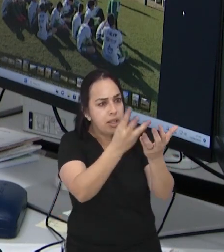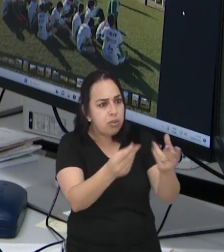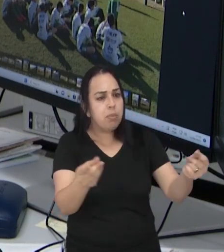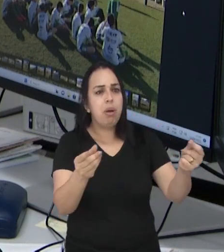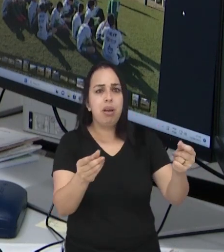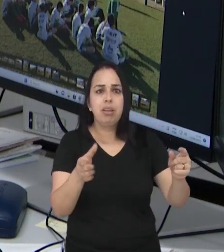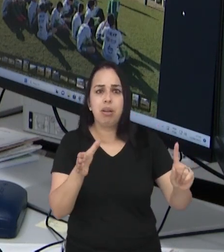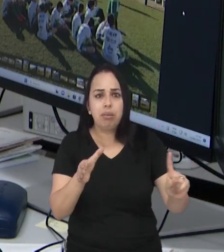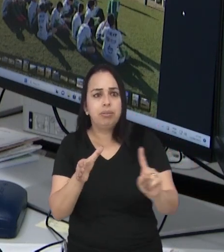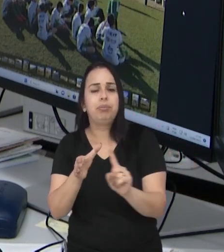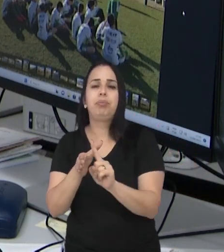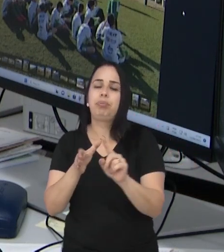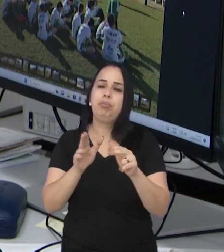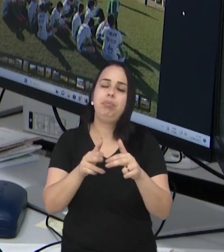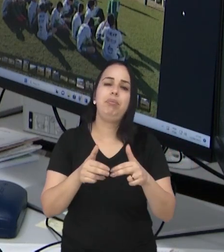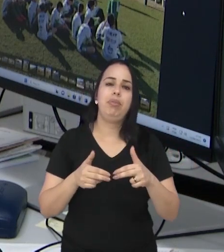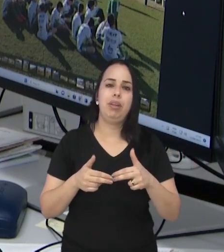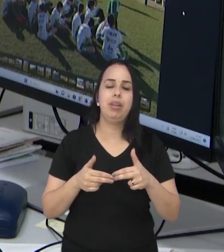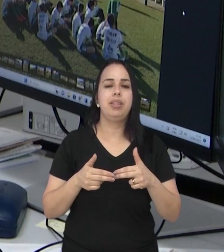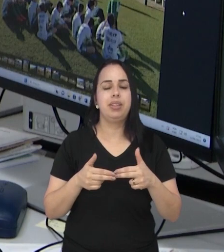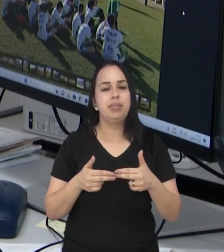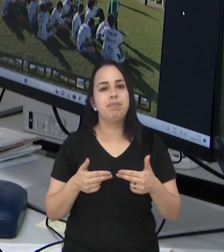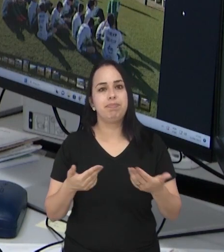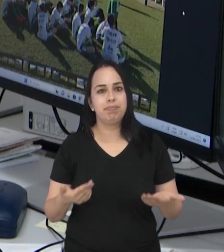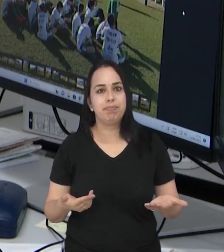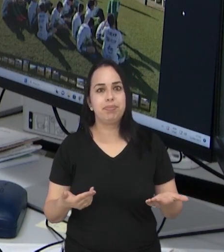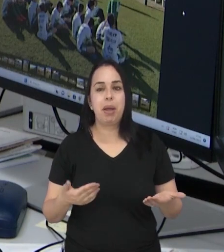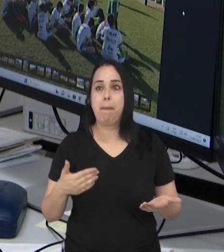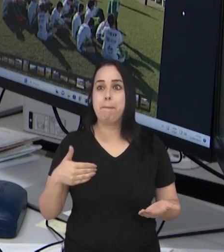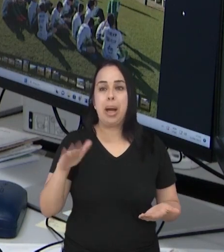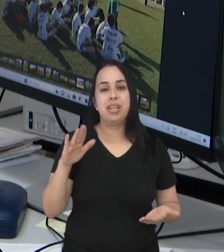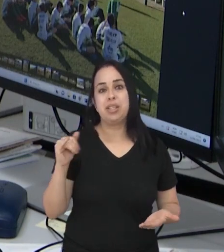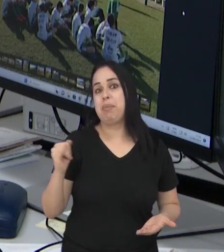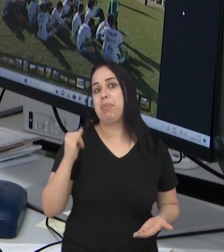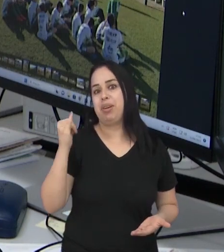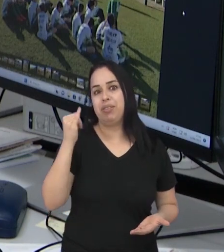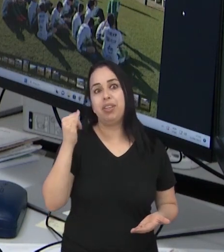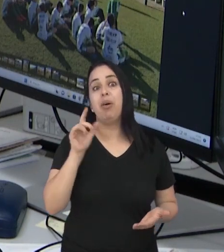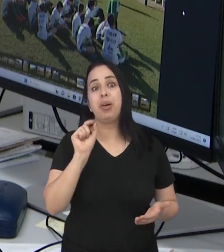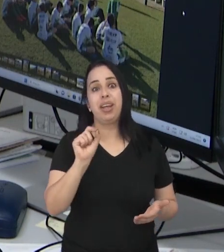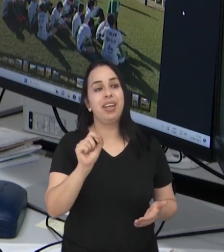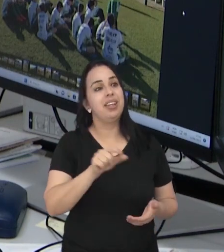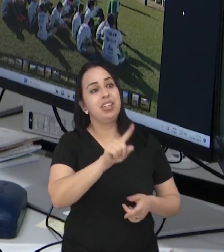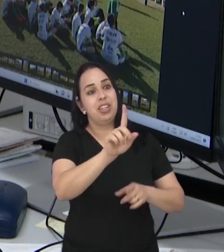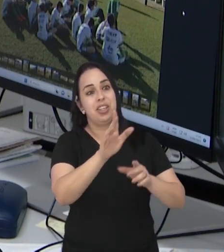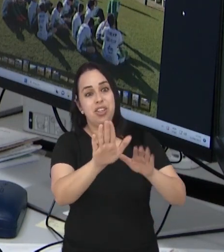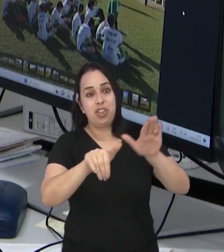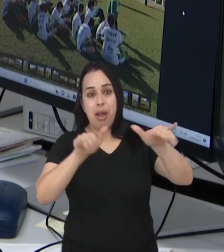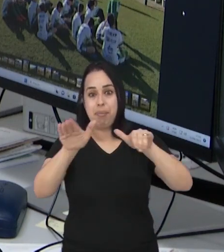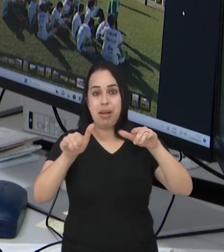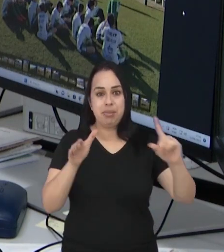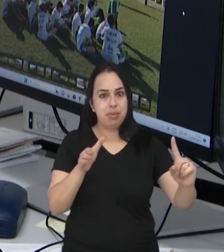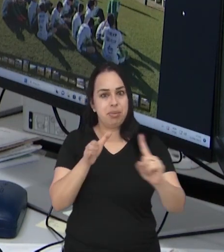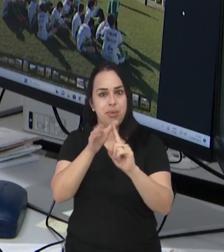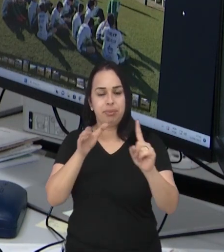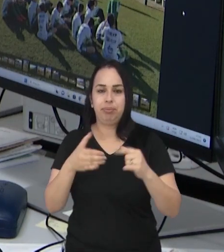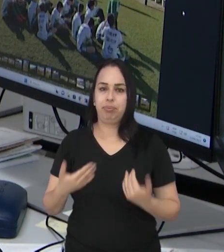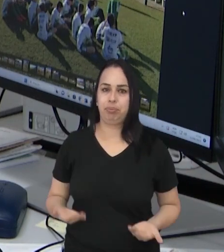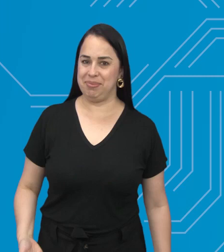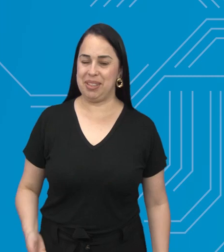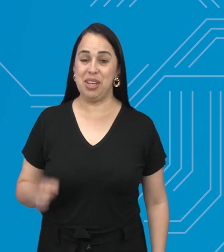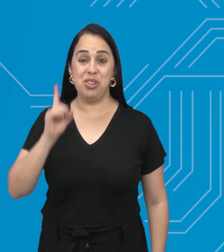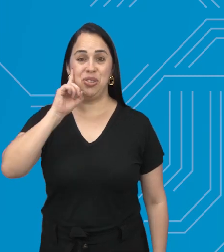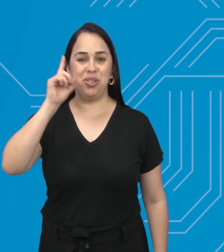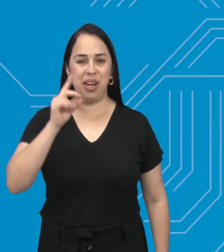mais essas pessoas, e um dos motivos, né? E talvez um dos mais importantes dele, é trazer essas pessoas de volta para a